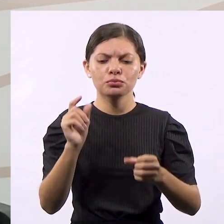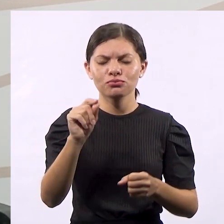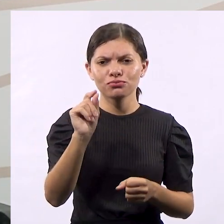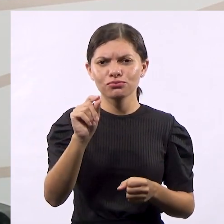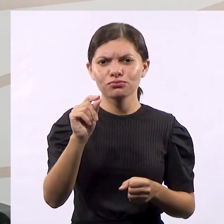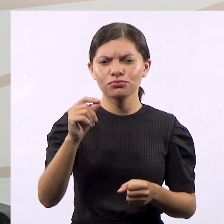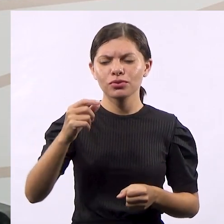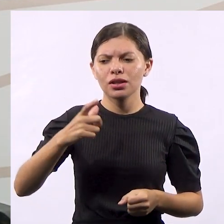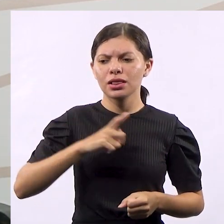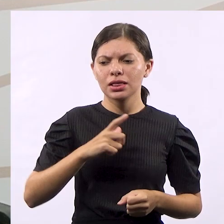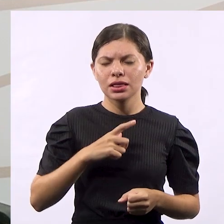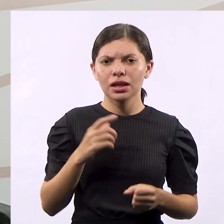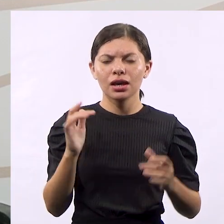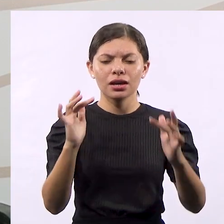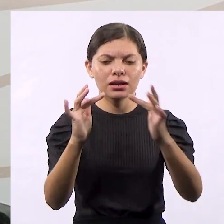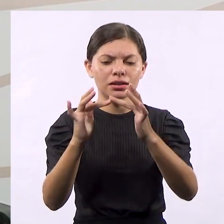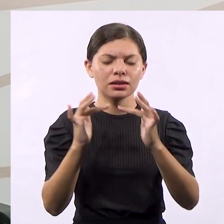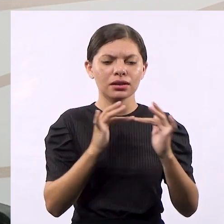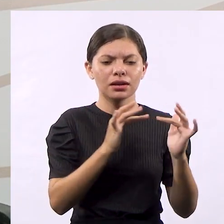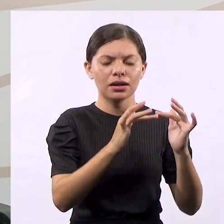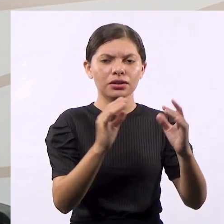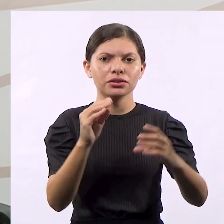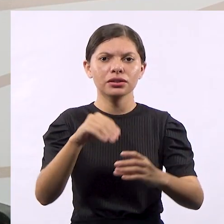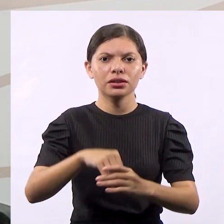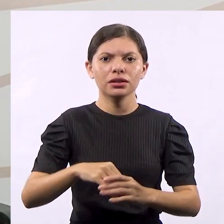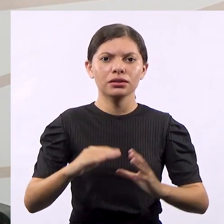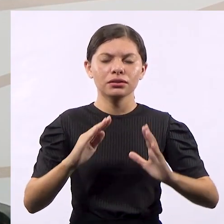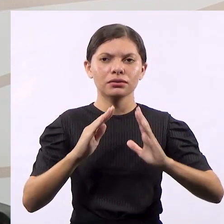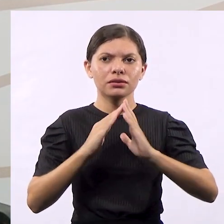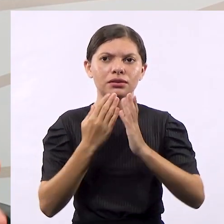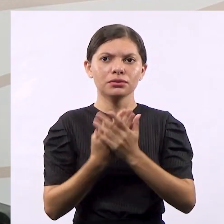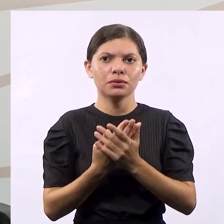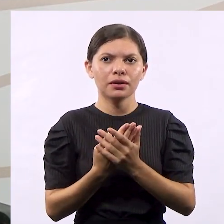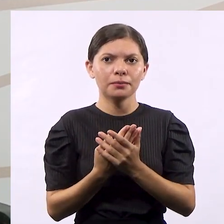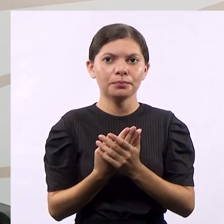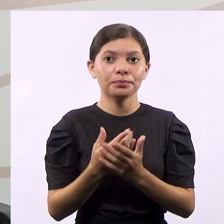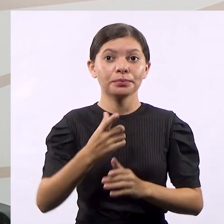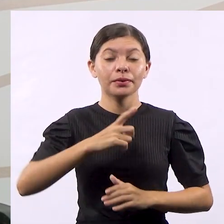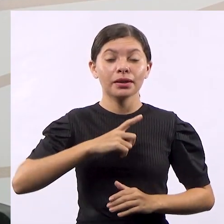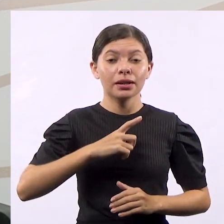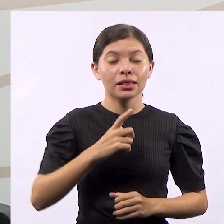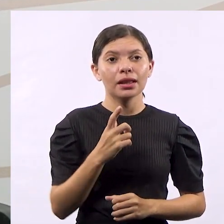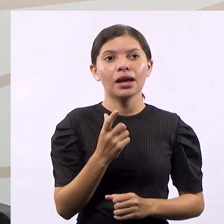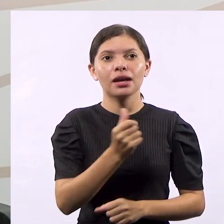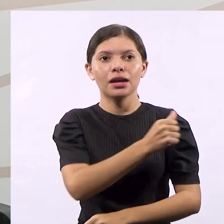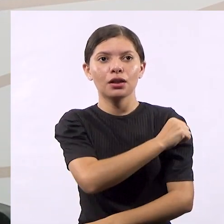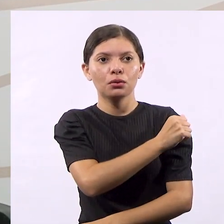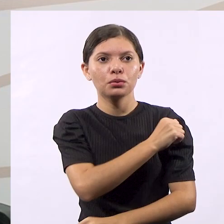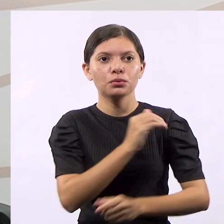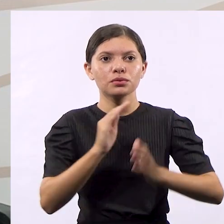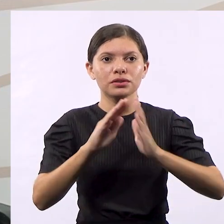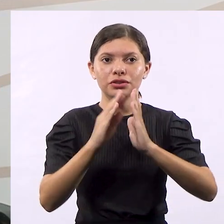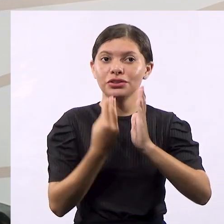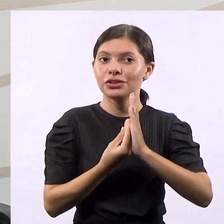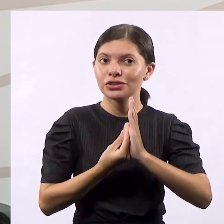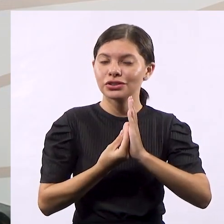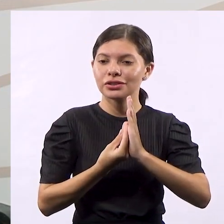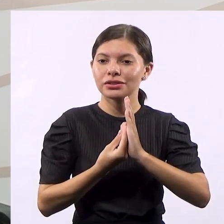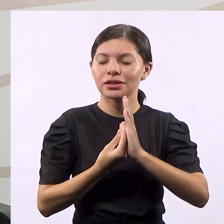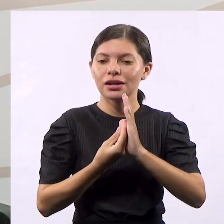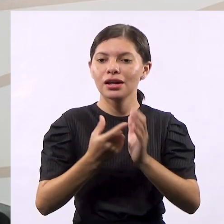grupos sociais que existem, que interagem ali na escola. A escola possui alunos indígenas,